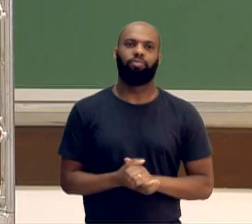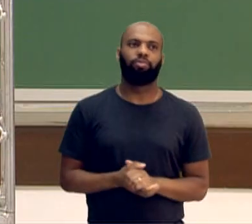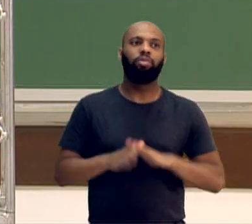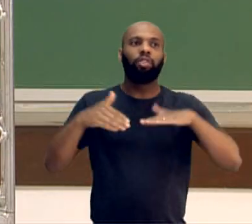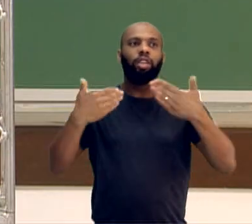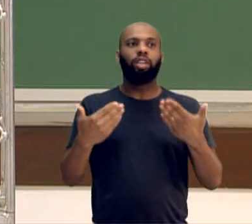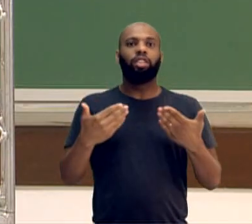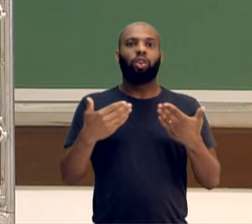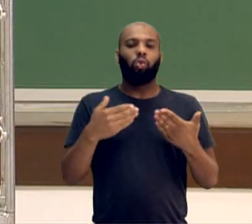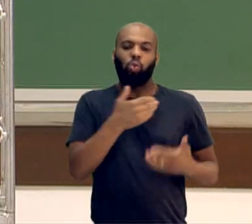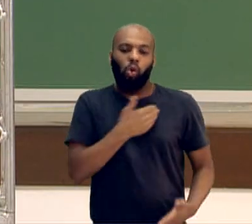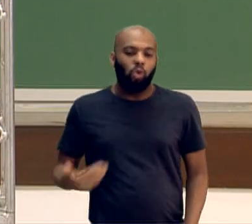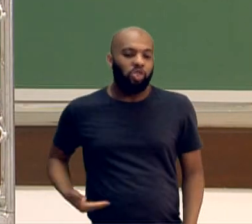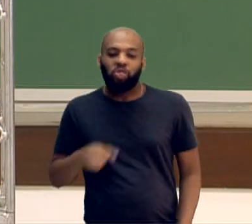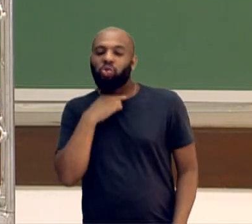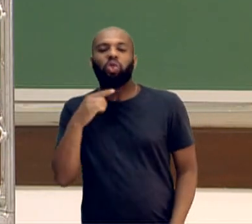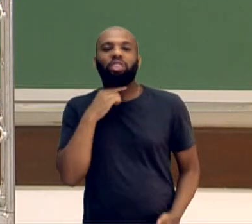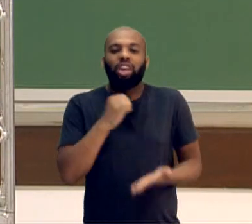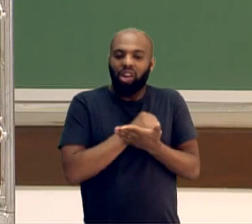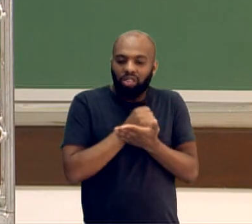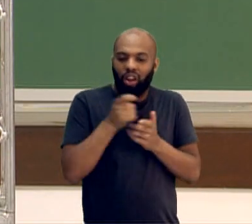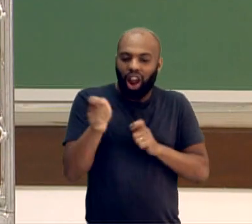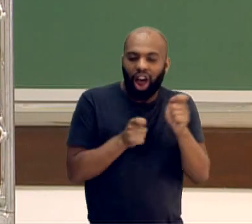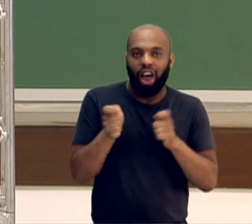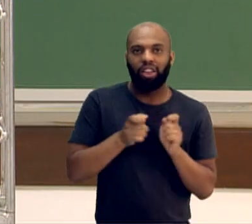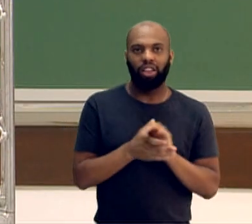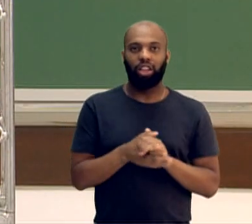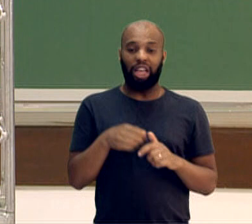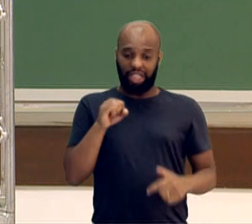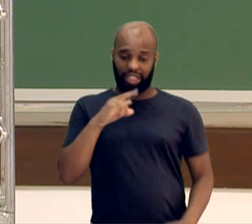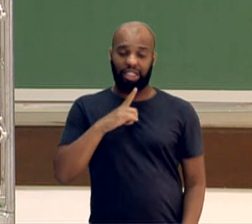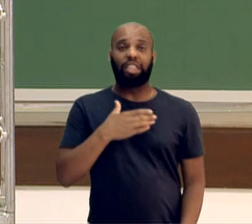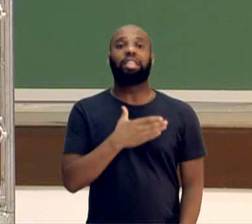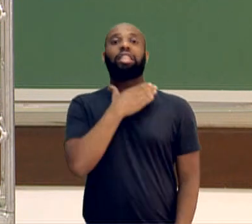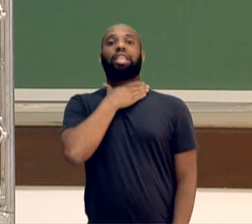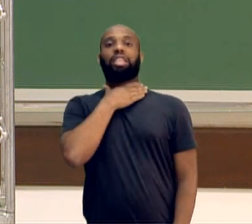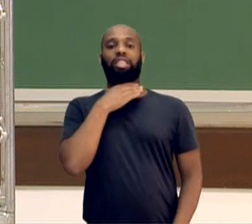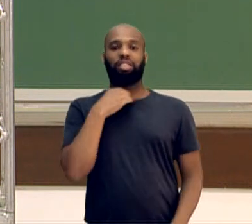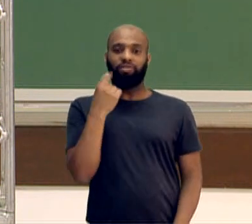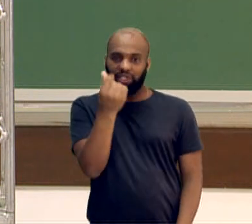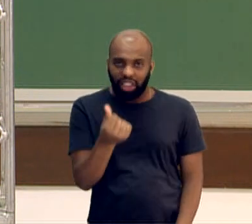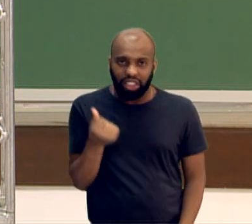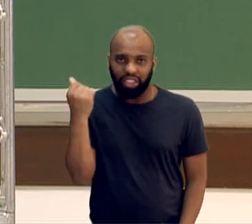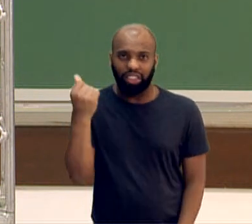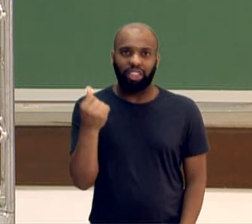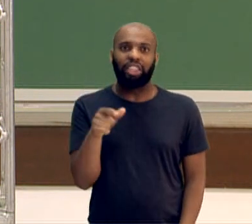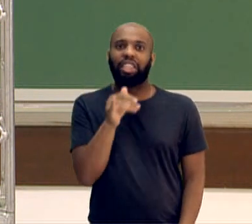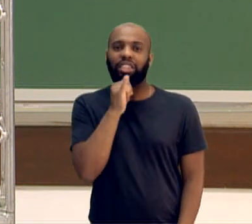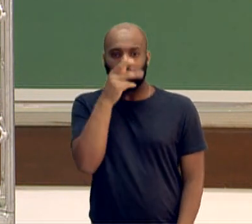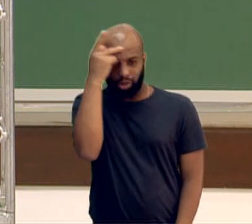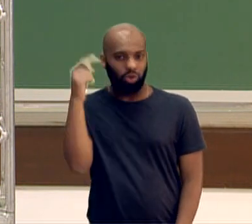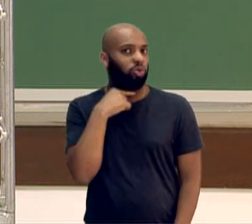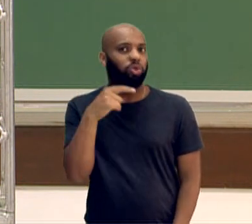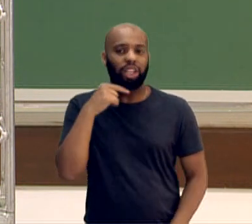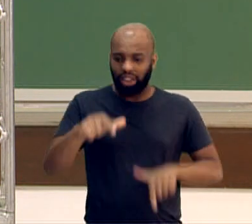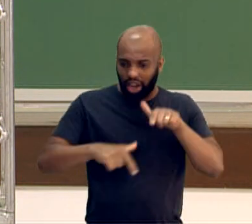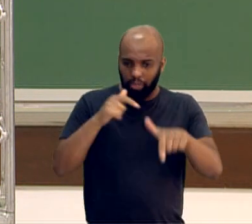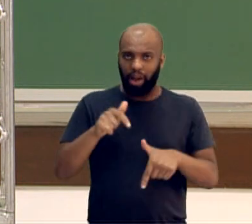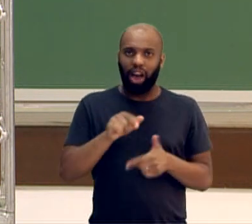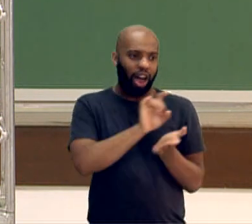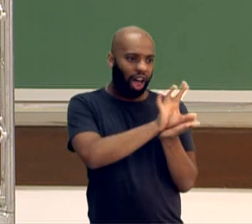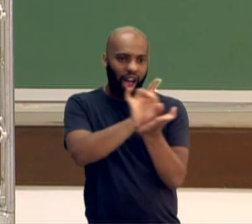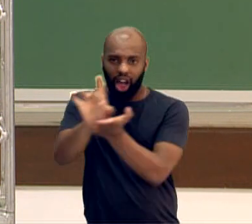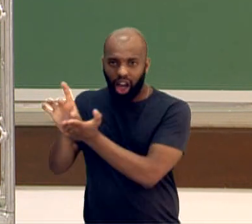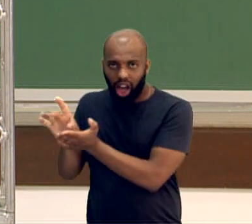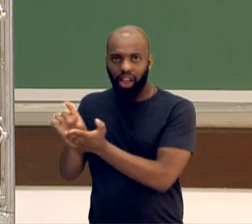Então, quando você tem uma crise financeira muito grande, como o desemprego, por exemplo, né,